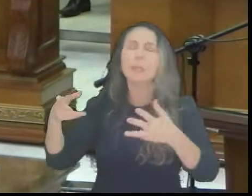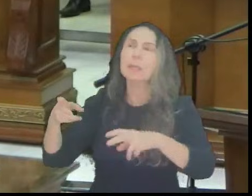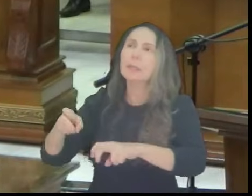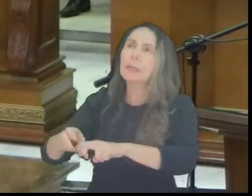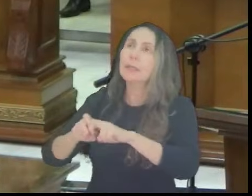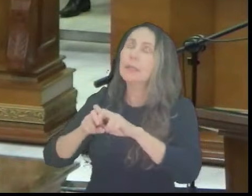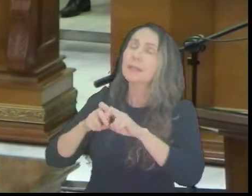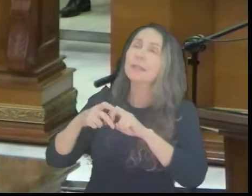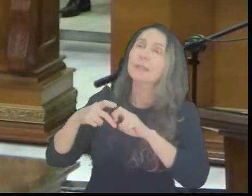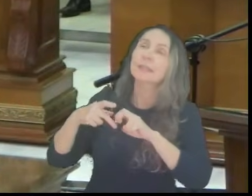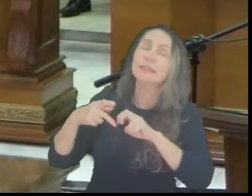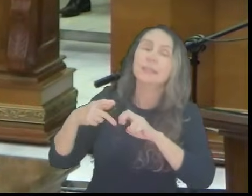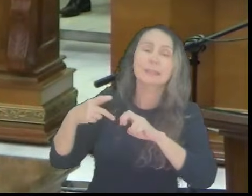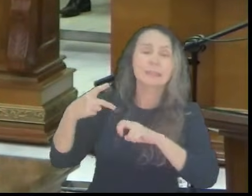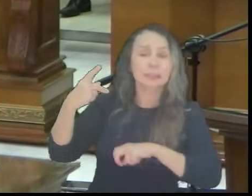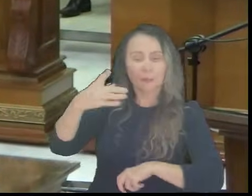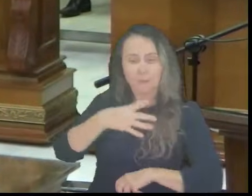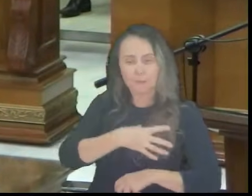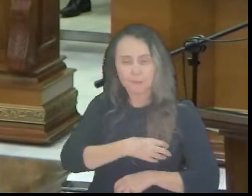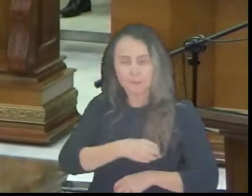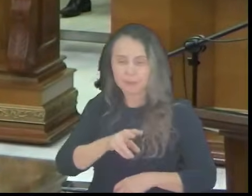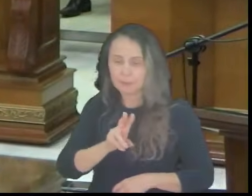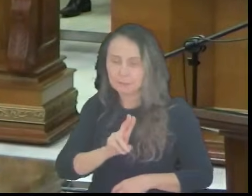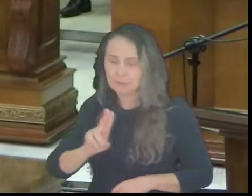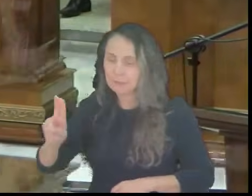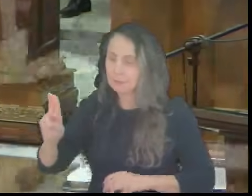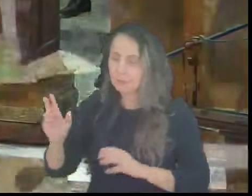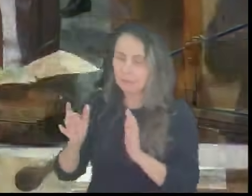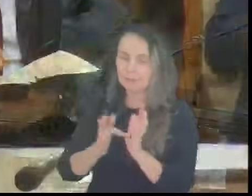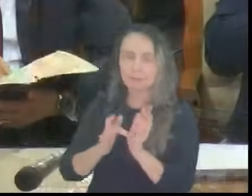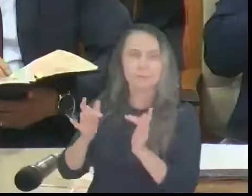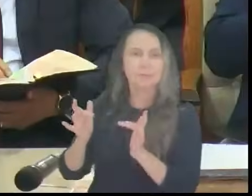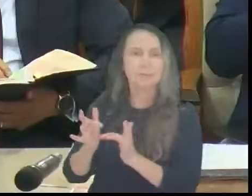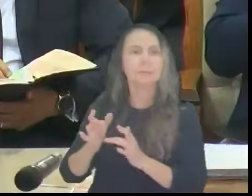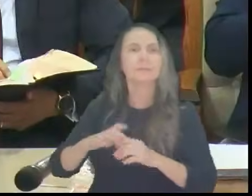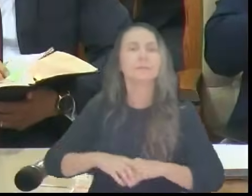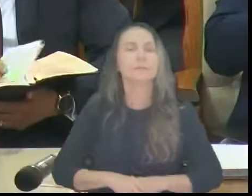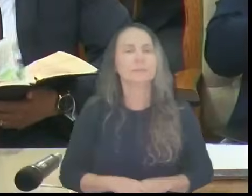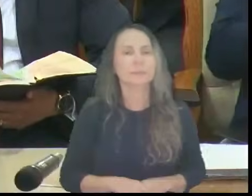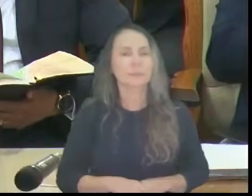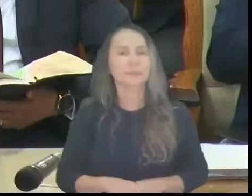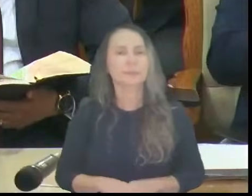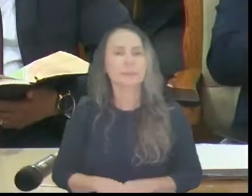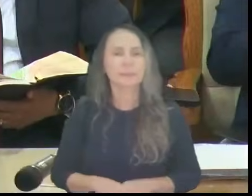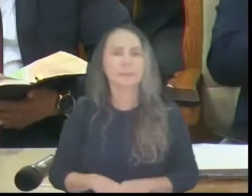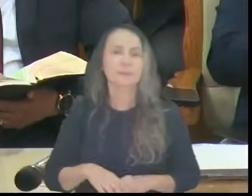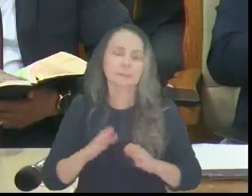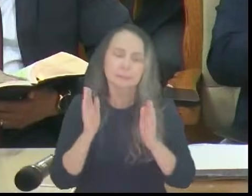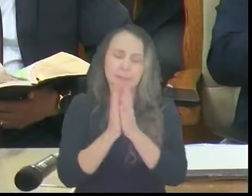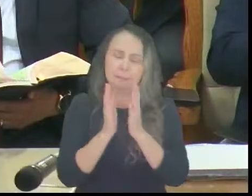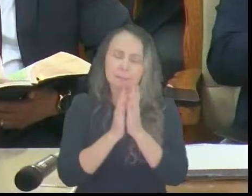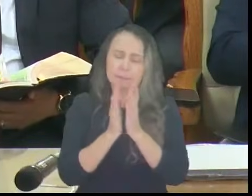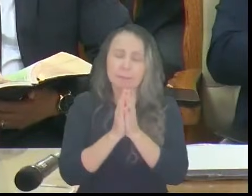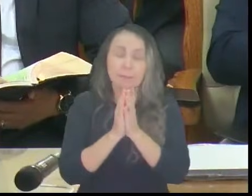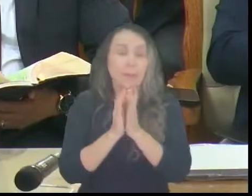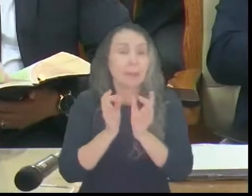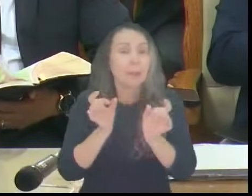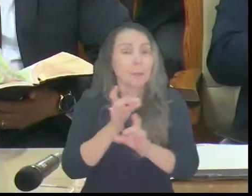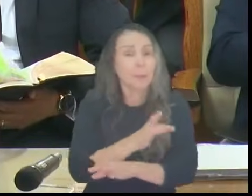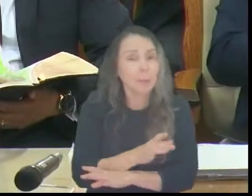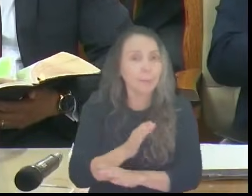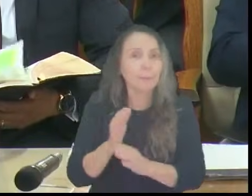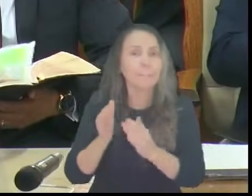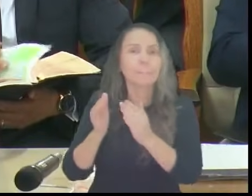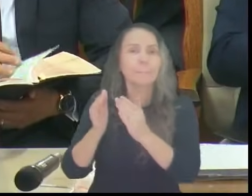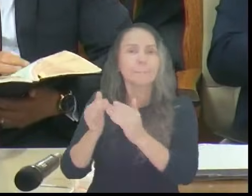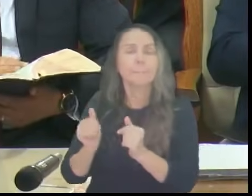santo Filho Jesus. No final da oração, se pede em nome de quem? E pelos méritos de quem? De